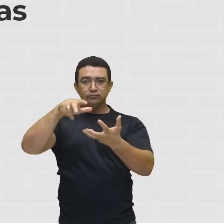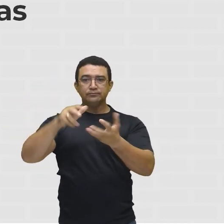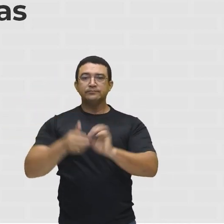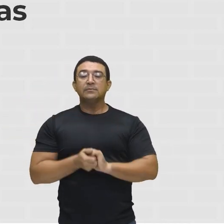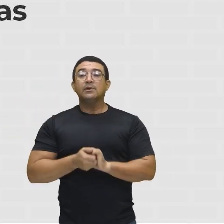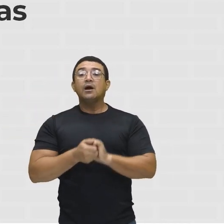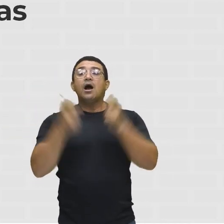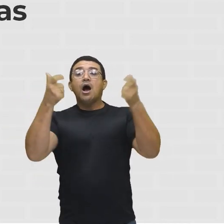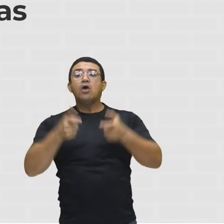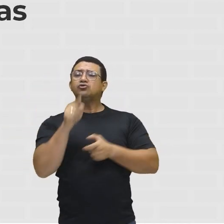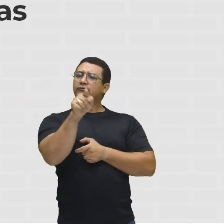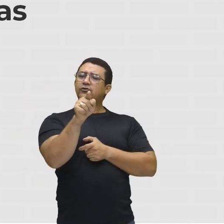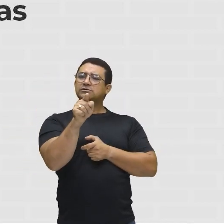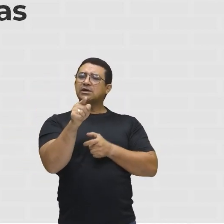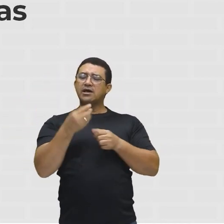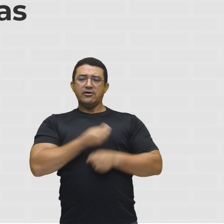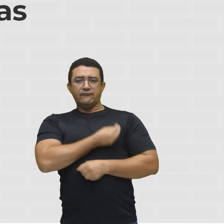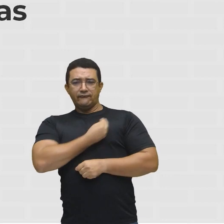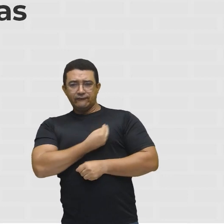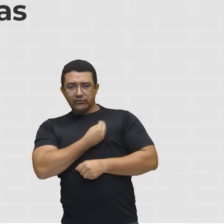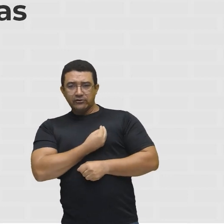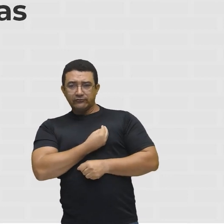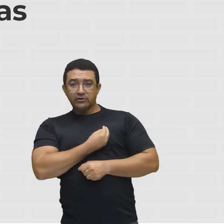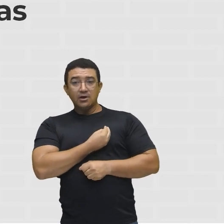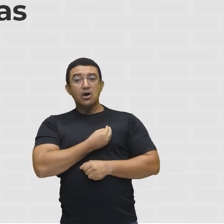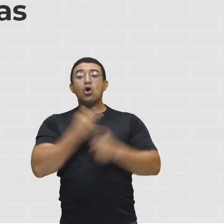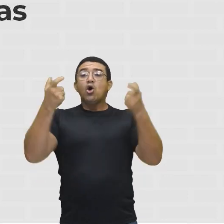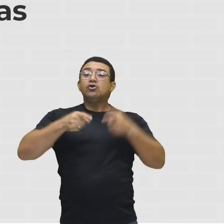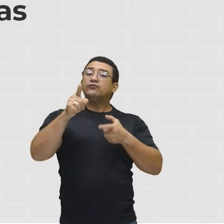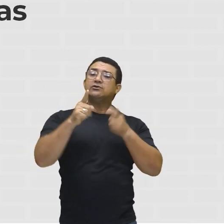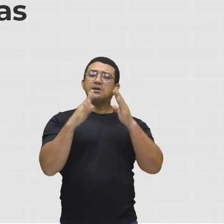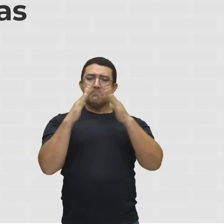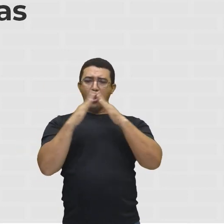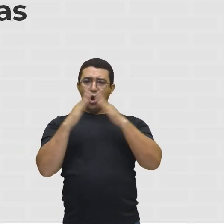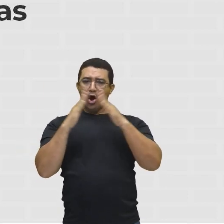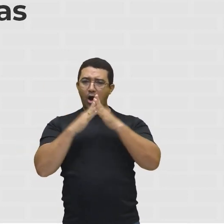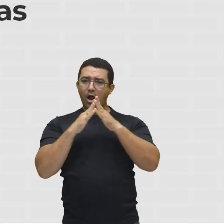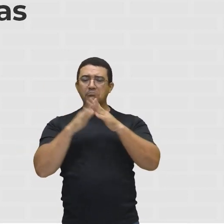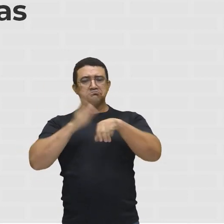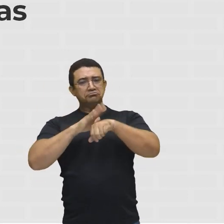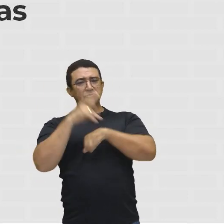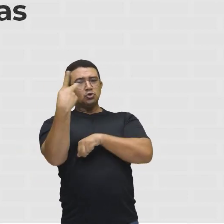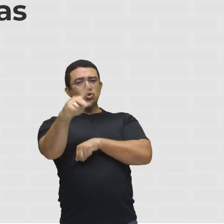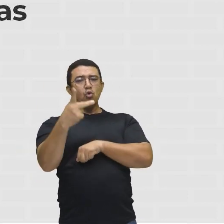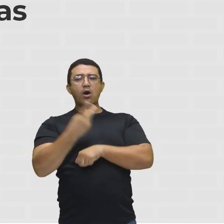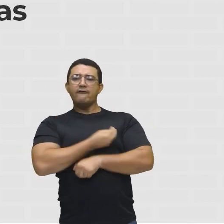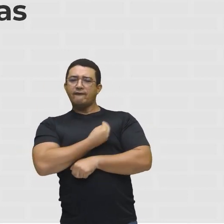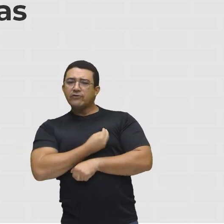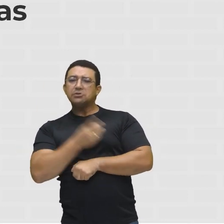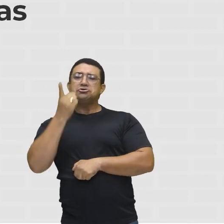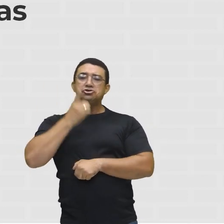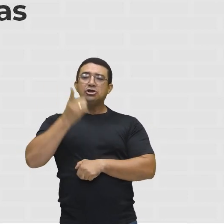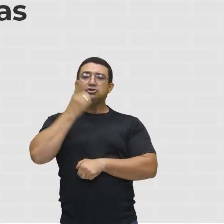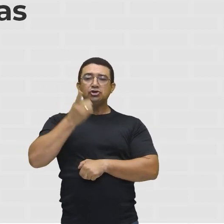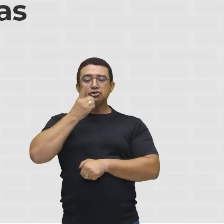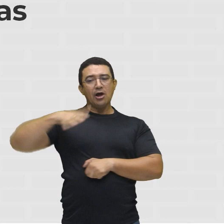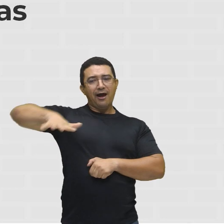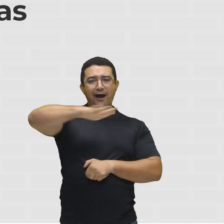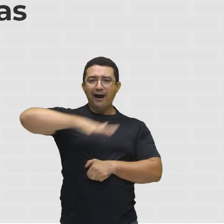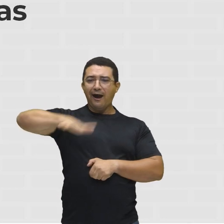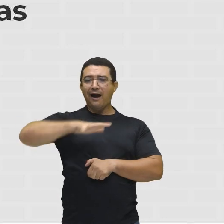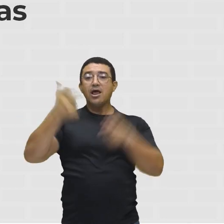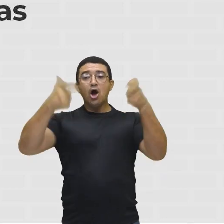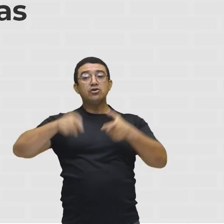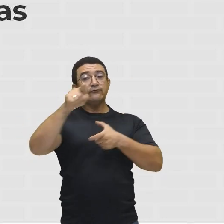onde você está inserido, é onde você vive, é o seu cotidiano, é o seu habitat, é o seu meio ambiente,